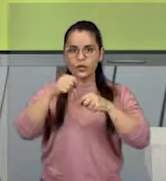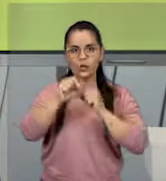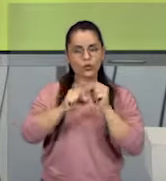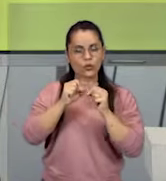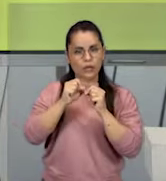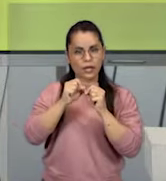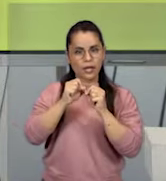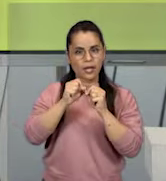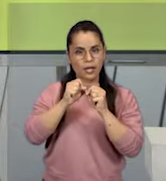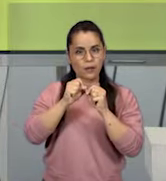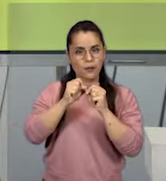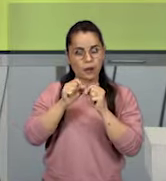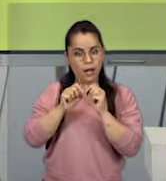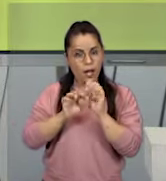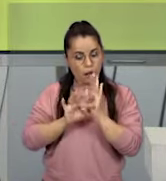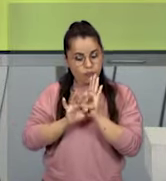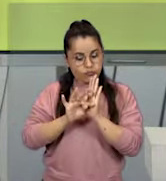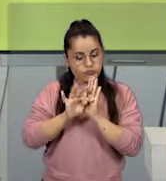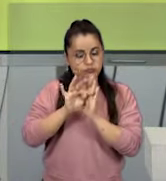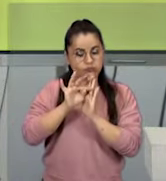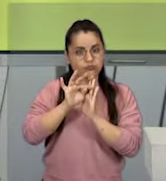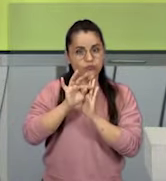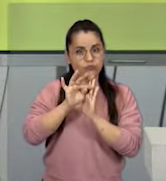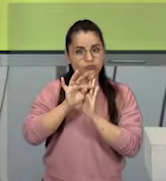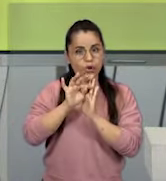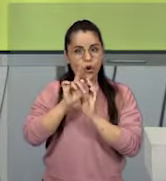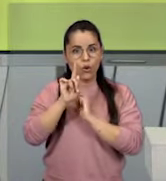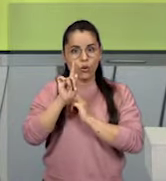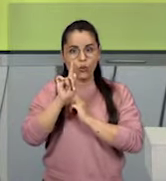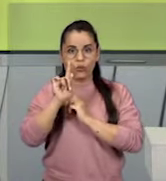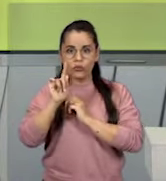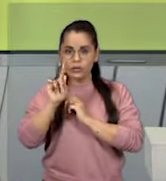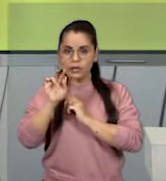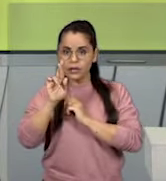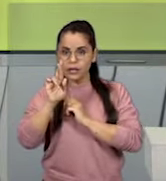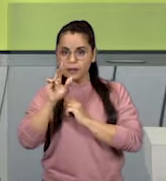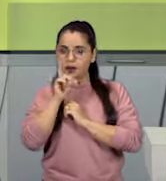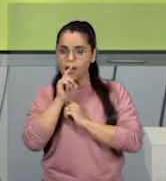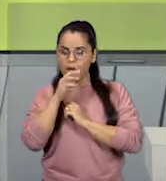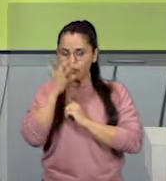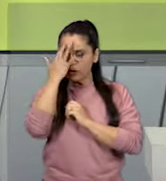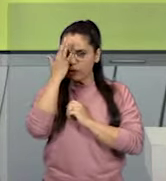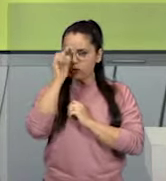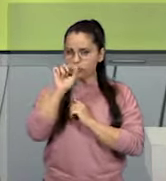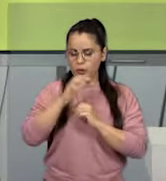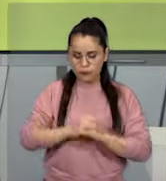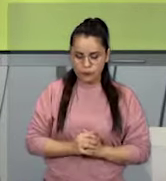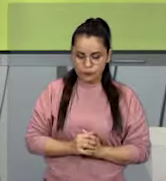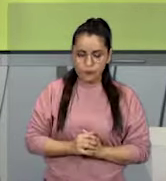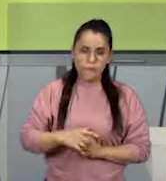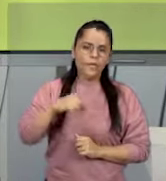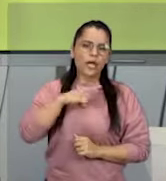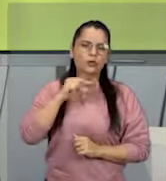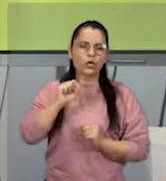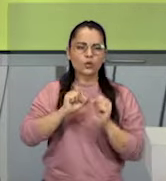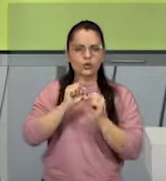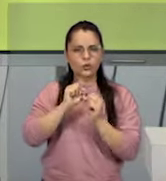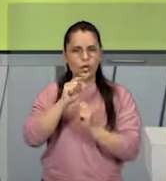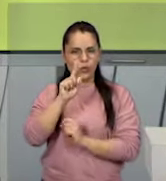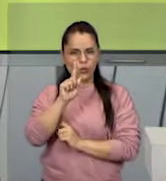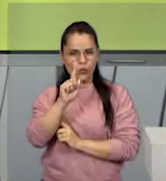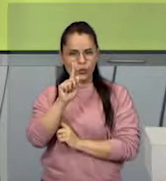elevar em um grau celsius um grama de água então Imagine você tem um